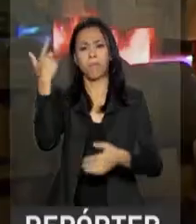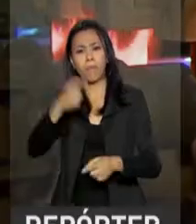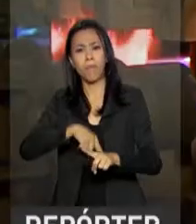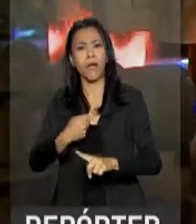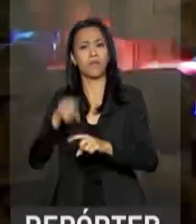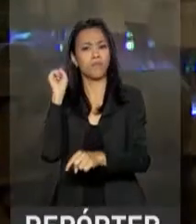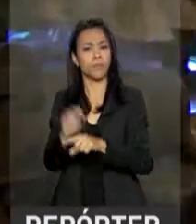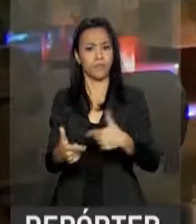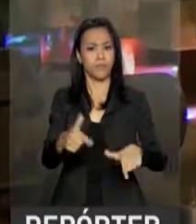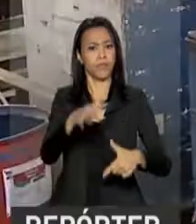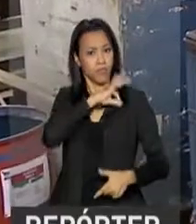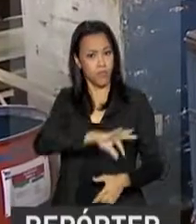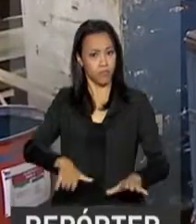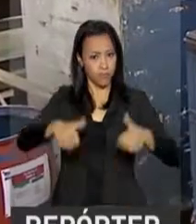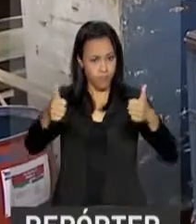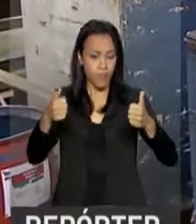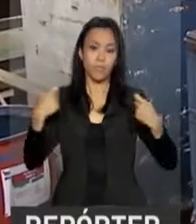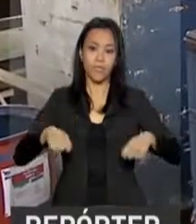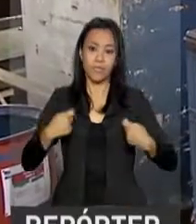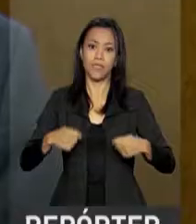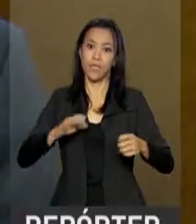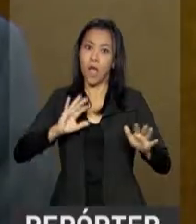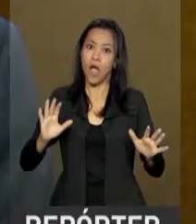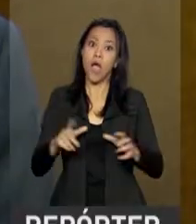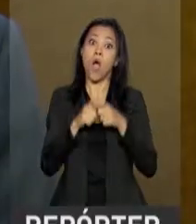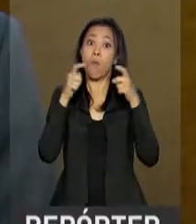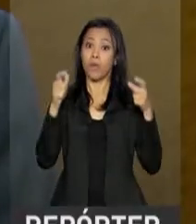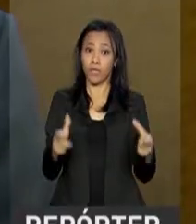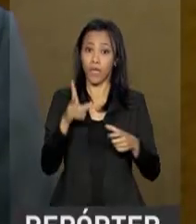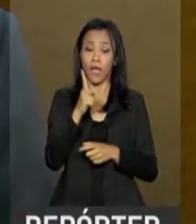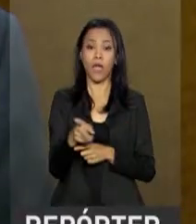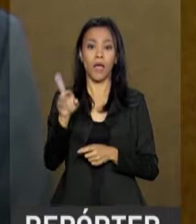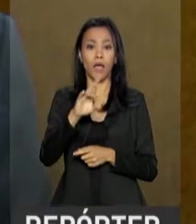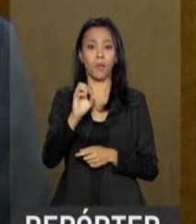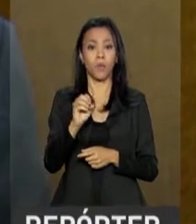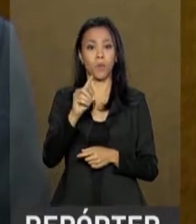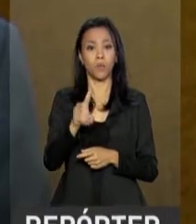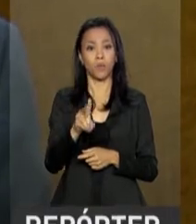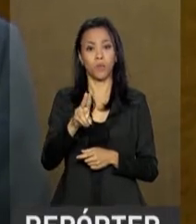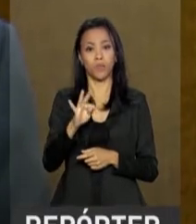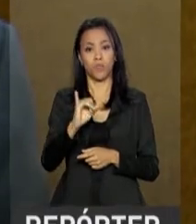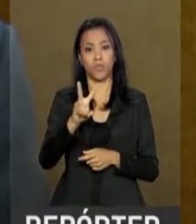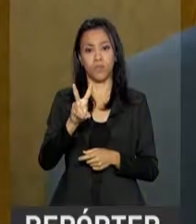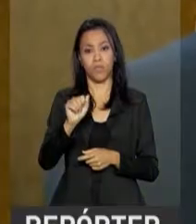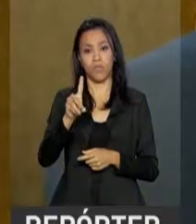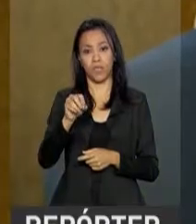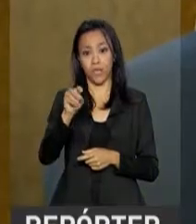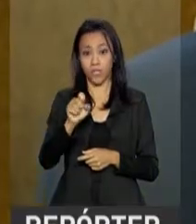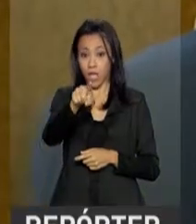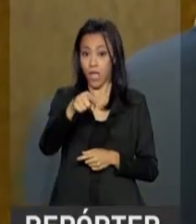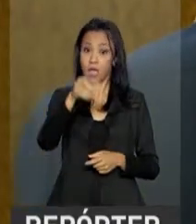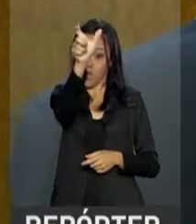é preciso aumentar a produtividade a conclusão está no relatório do banco mundial apresentado em brasília para